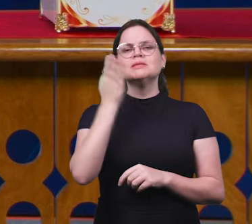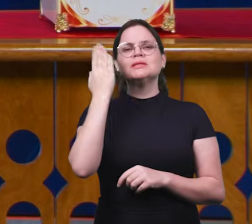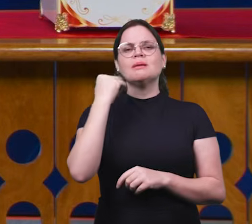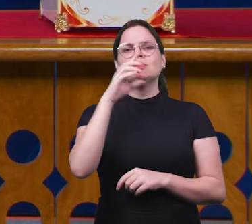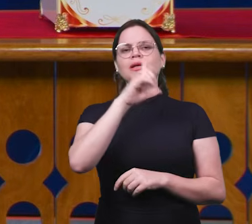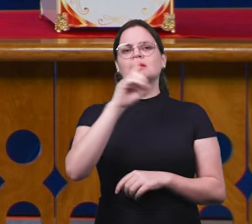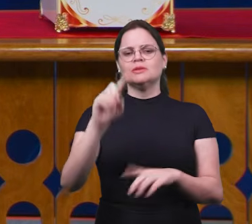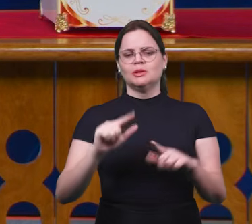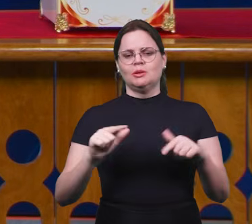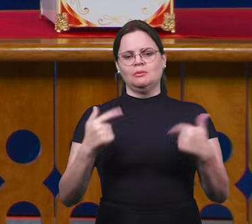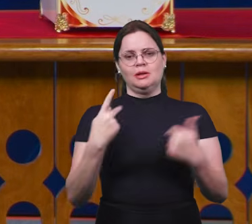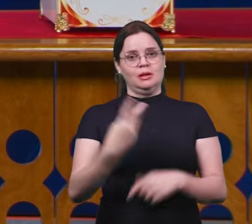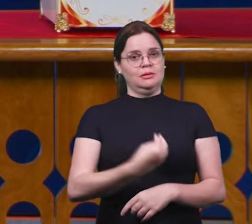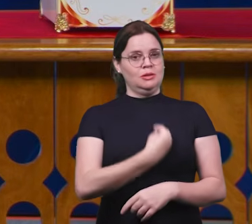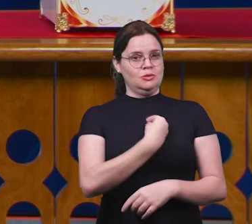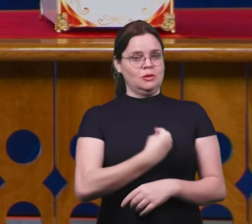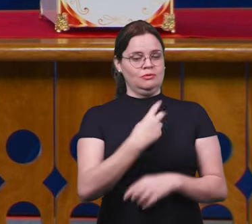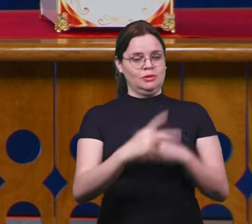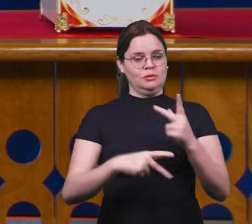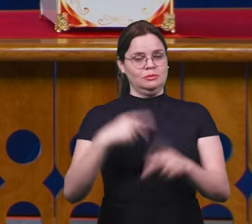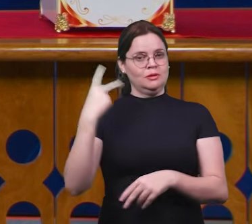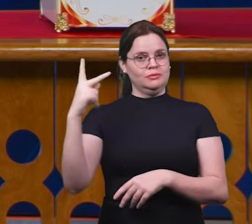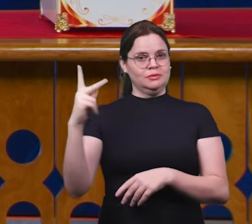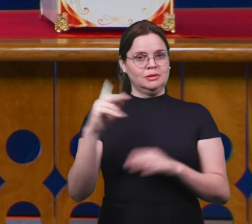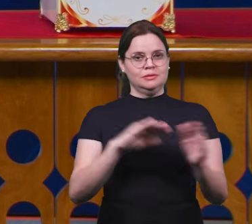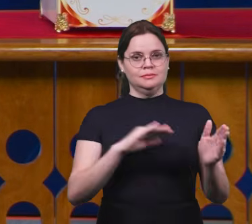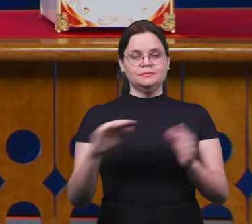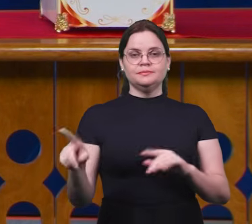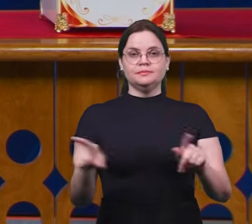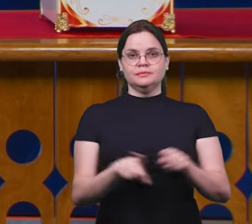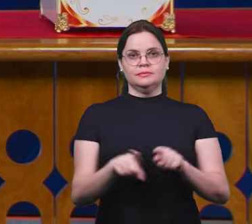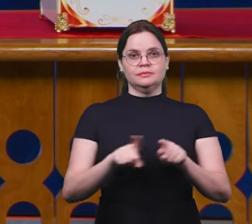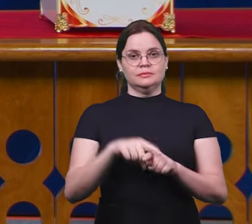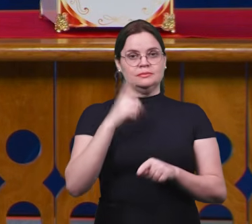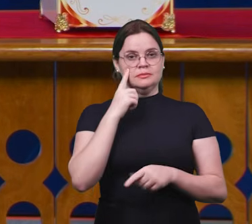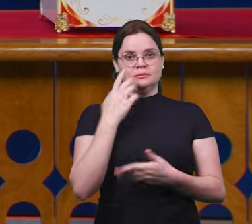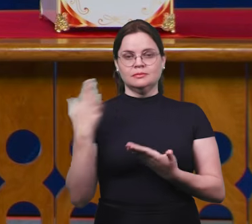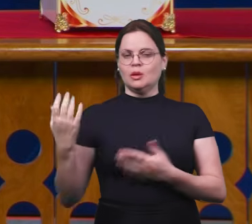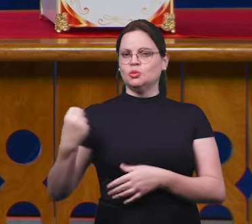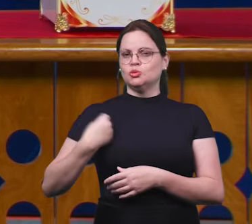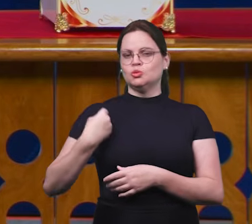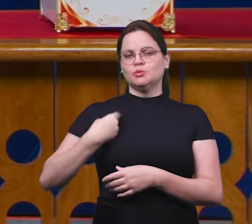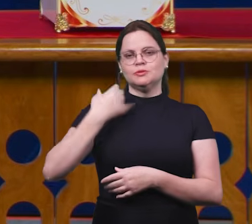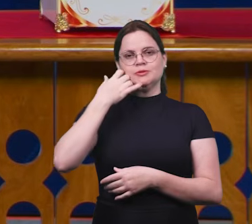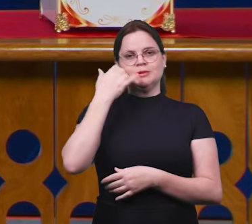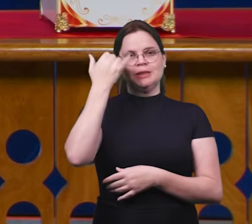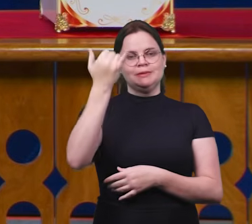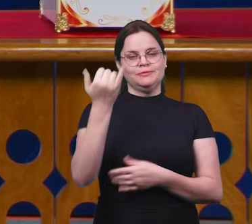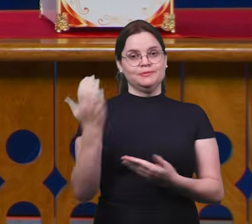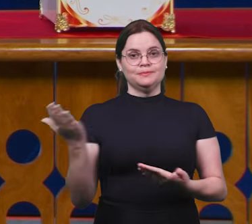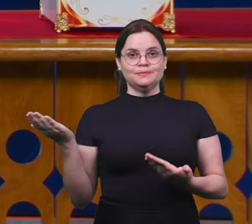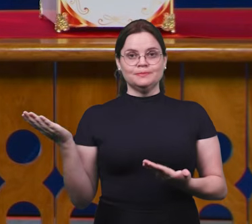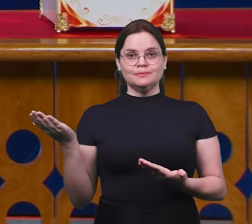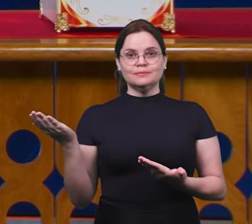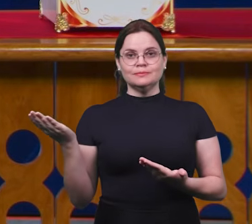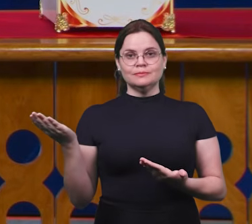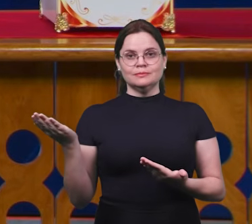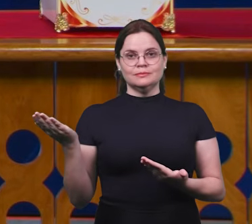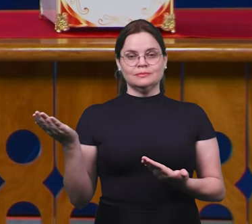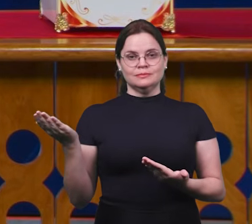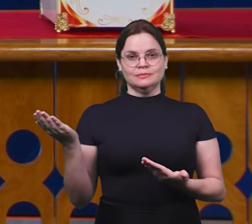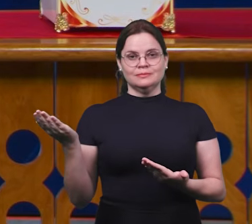está fazendo na vida do povo do Senhor. E tem também aí o número 0800